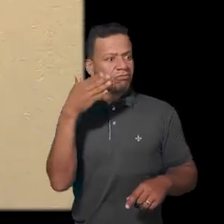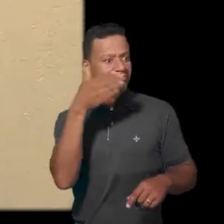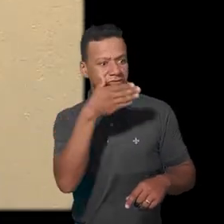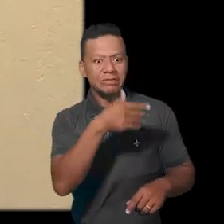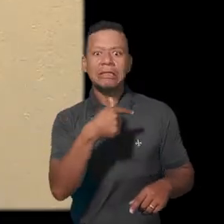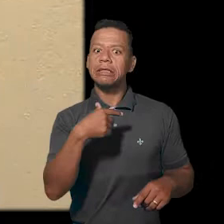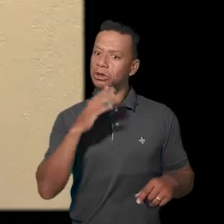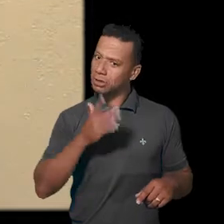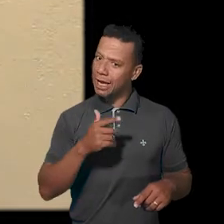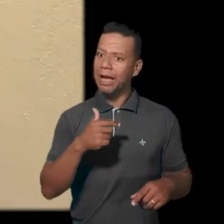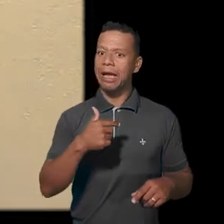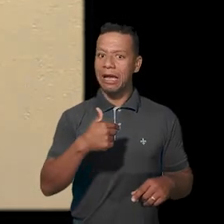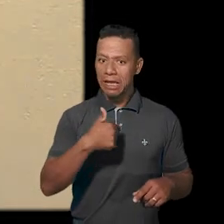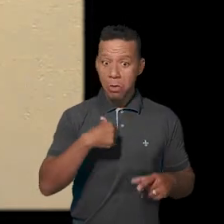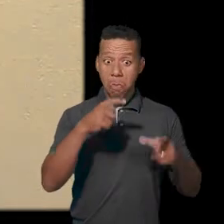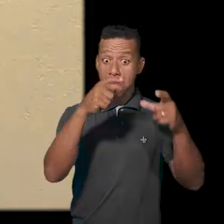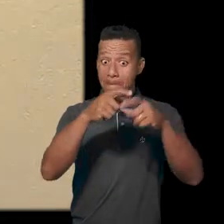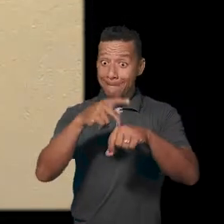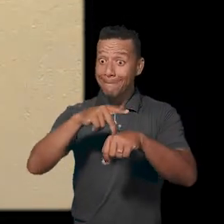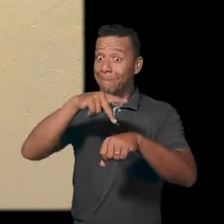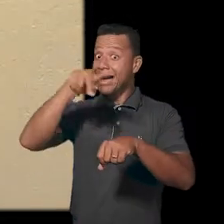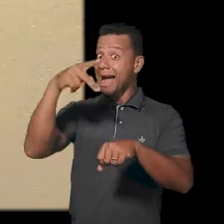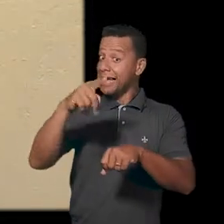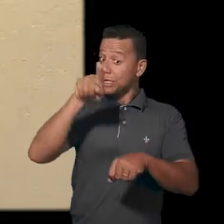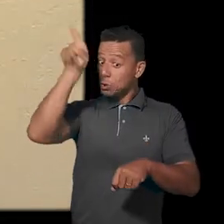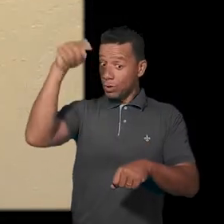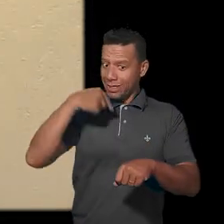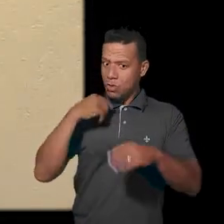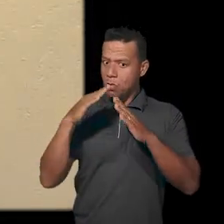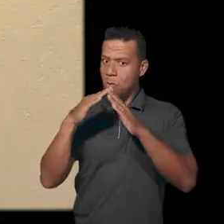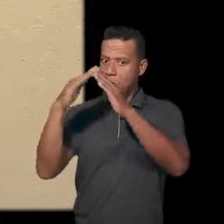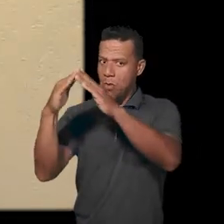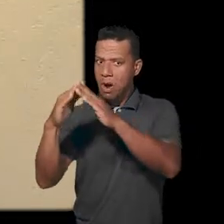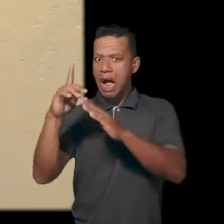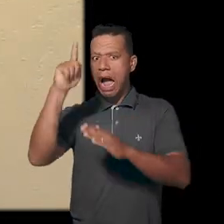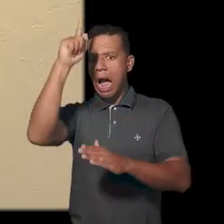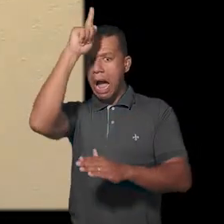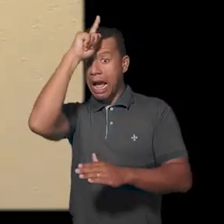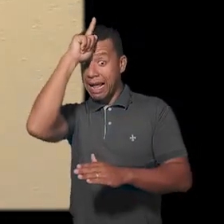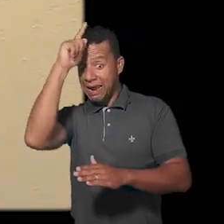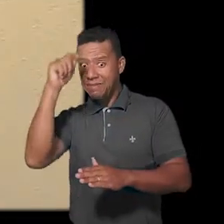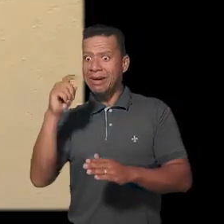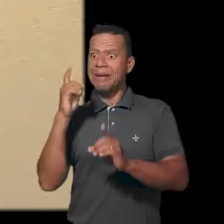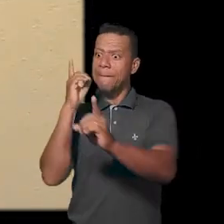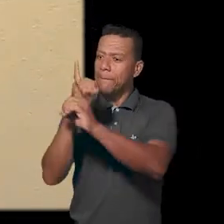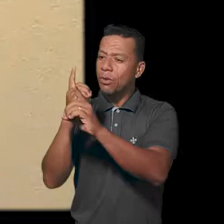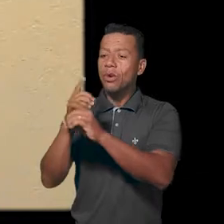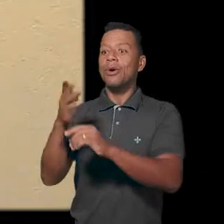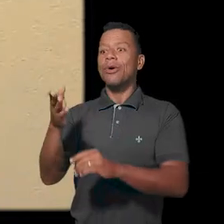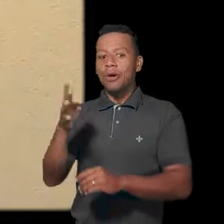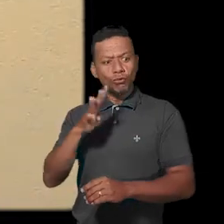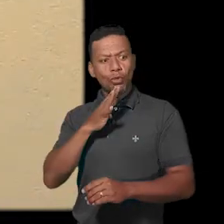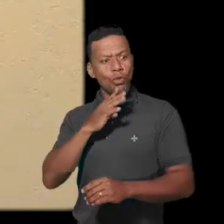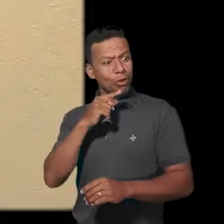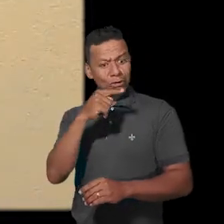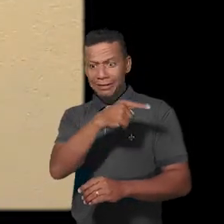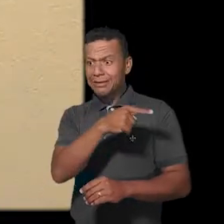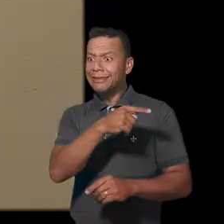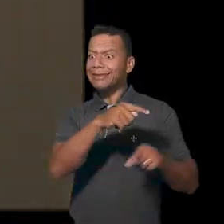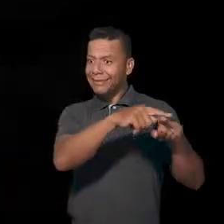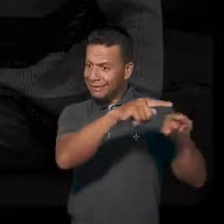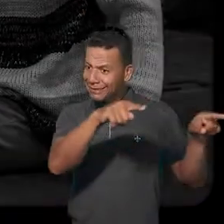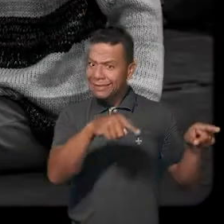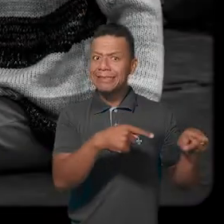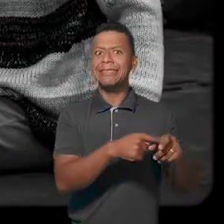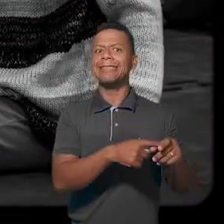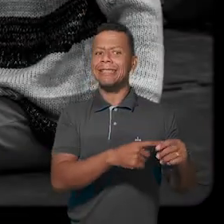no Marrocos, eu já escutei o pessoal falando do Cajuve. Ah, Helder, eu conheço uma pessoa que treina naquele